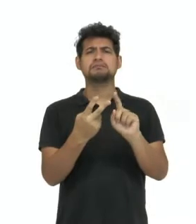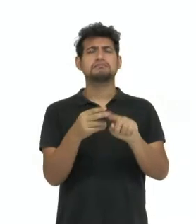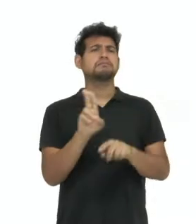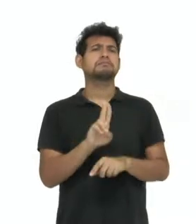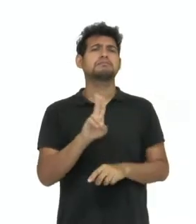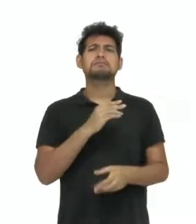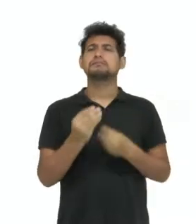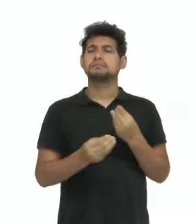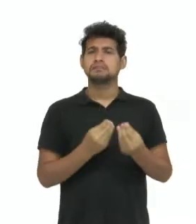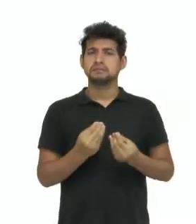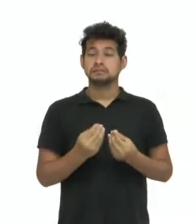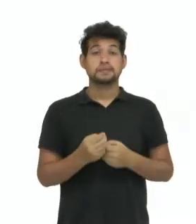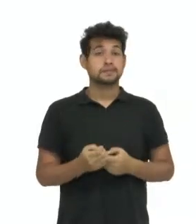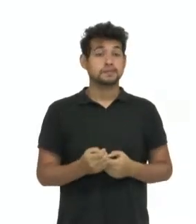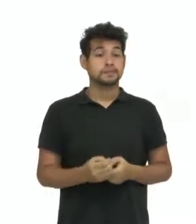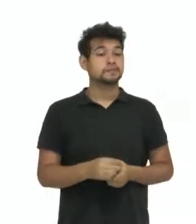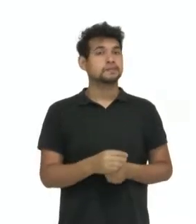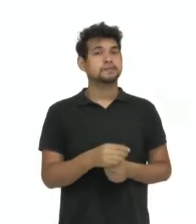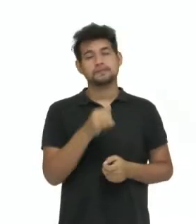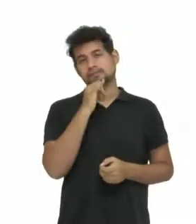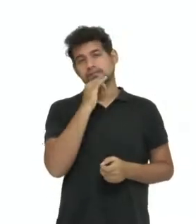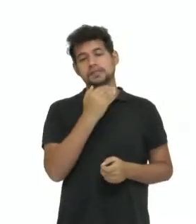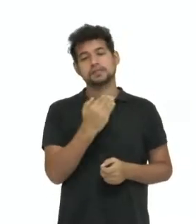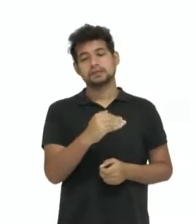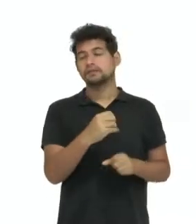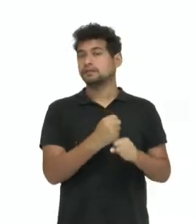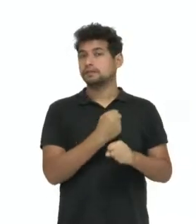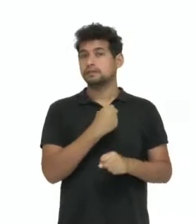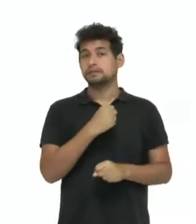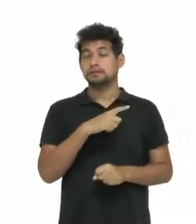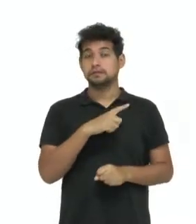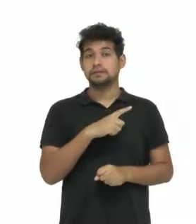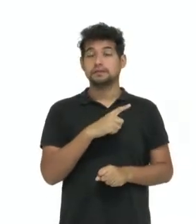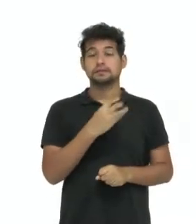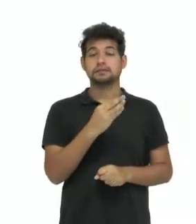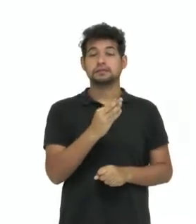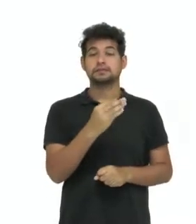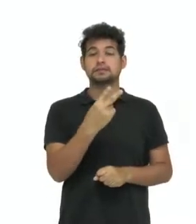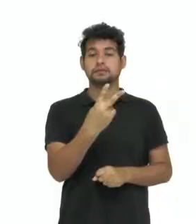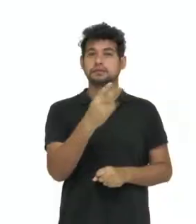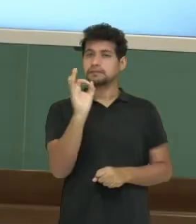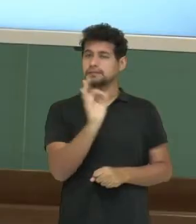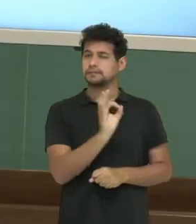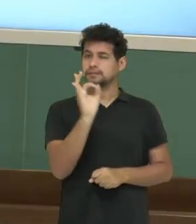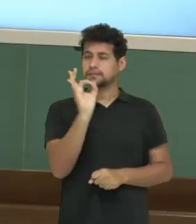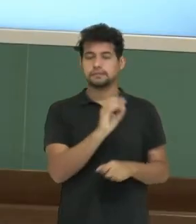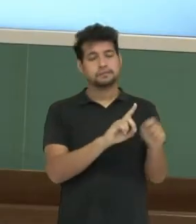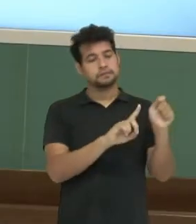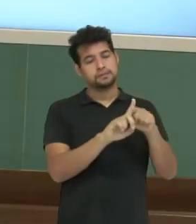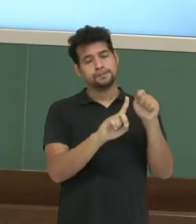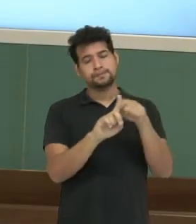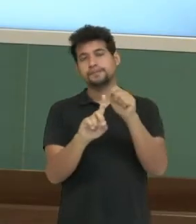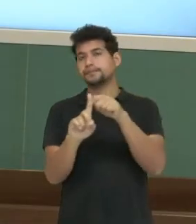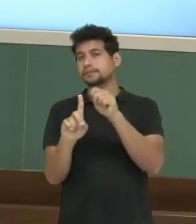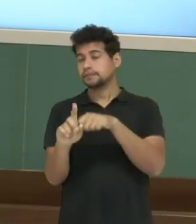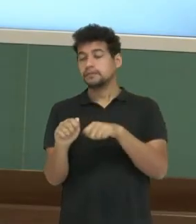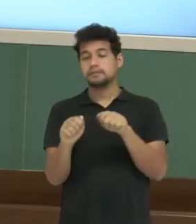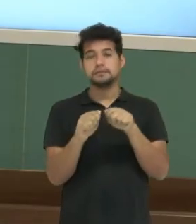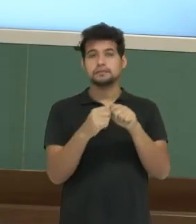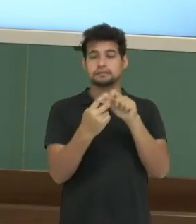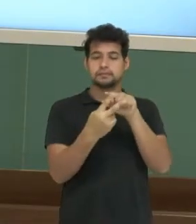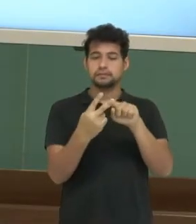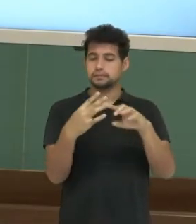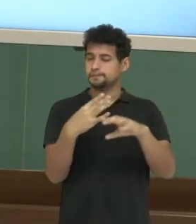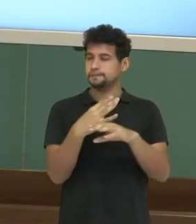aplicação, durante meio ano, há uma taxa de 2% ao mês de juro composto. Então, você vai fazer essas duas contas